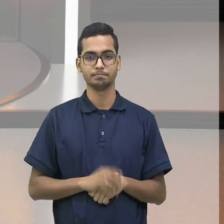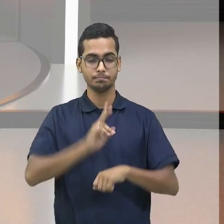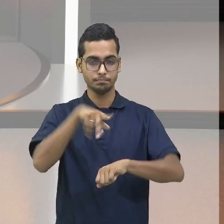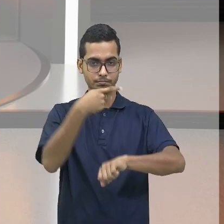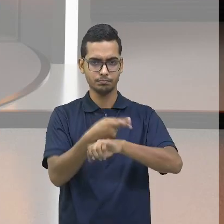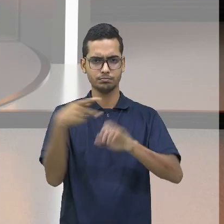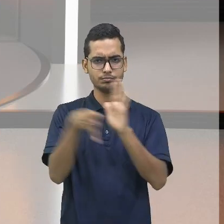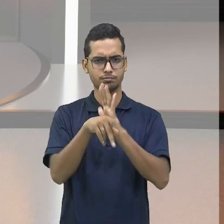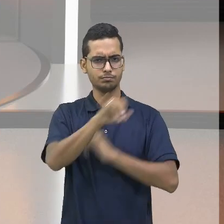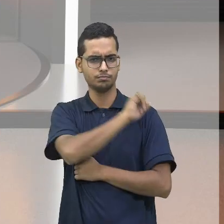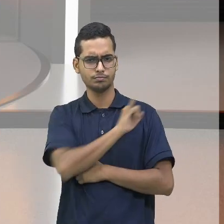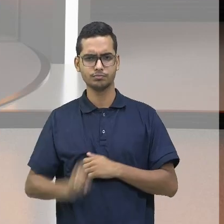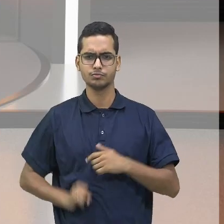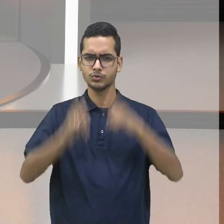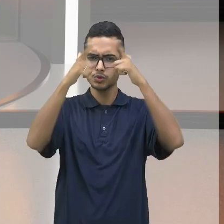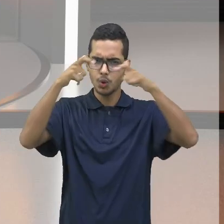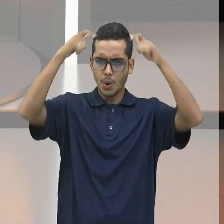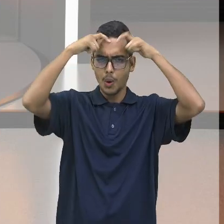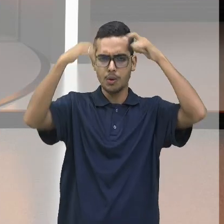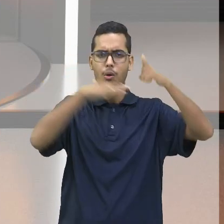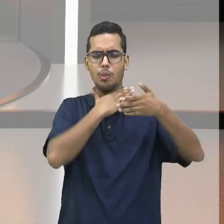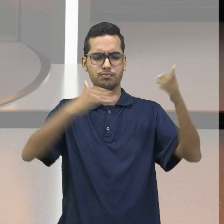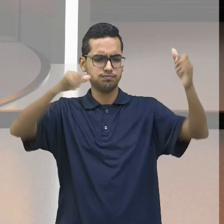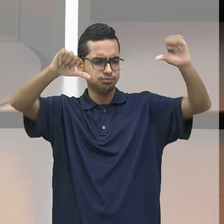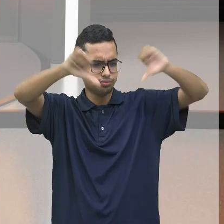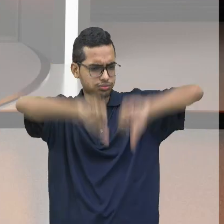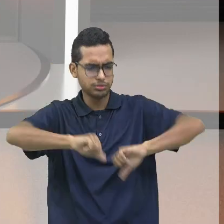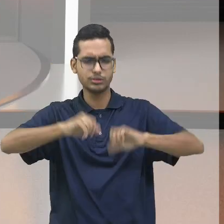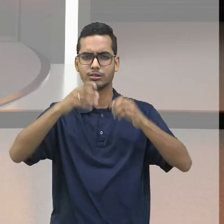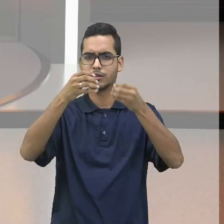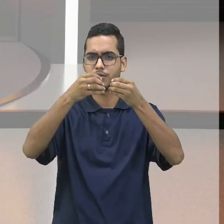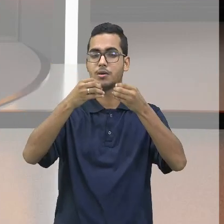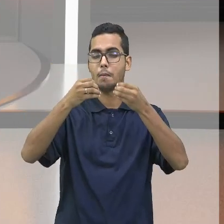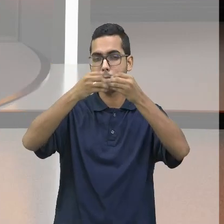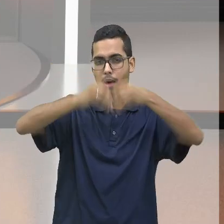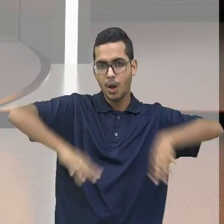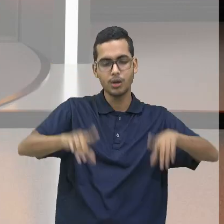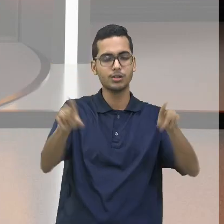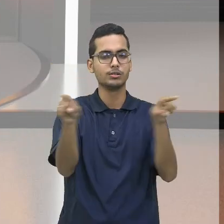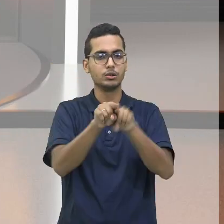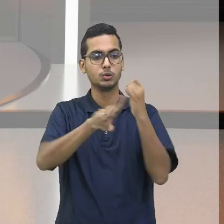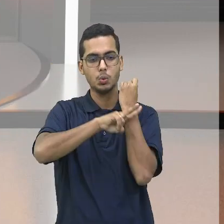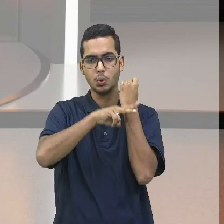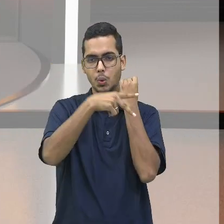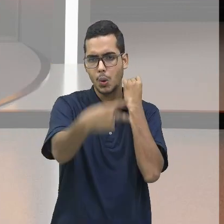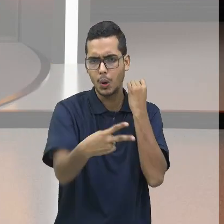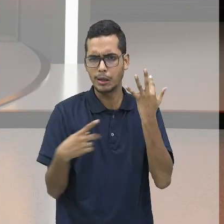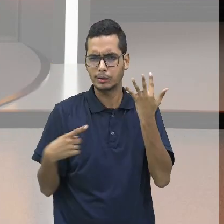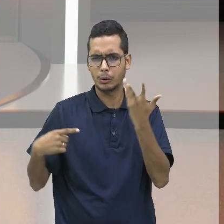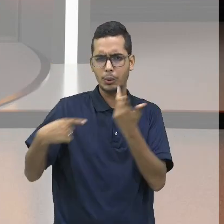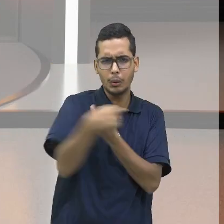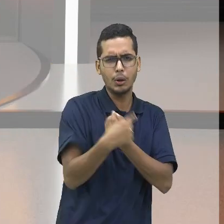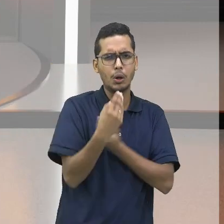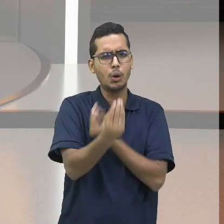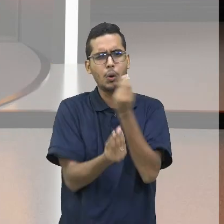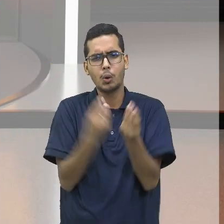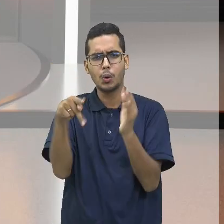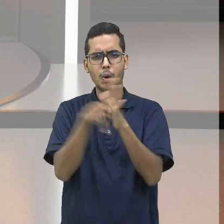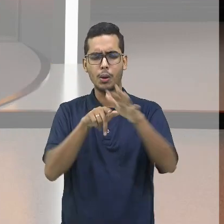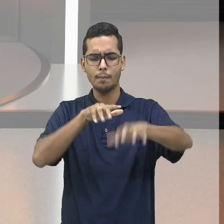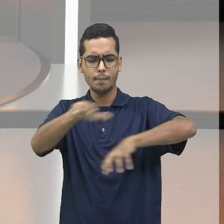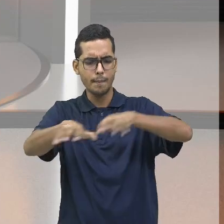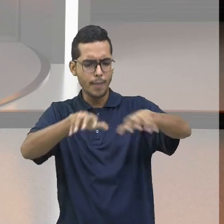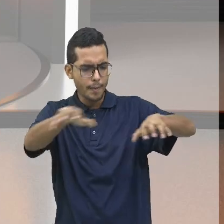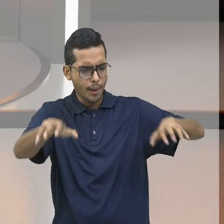ela teve impactos profundos e duradouros, justamente, né, de como esse território vai ser organizado,